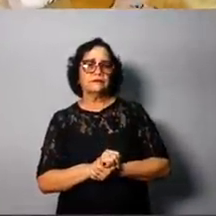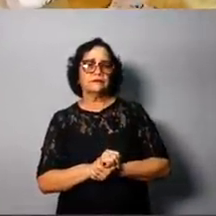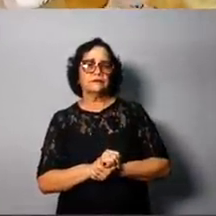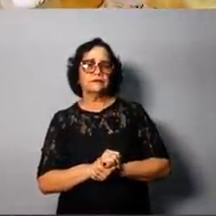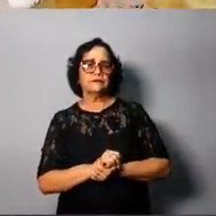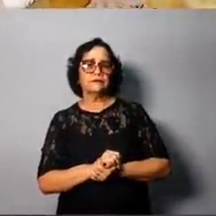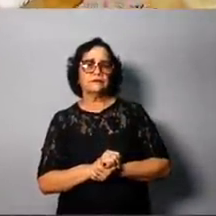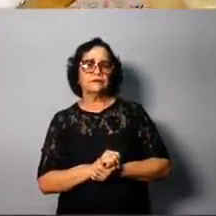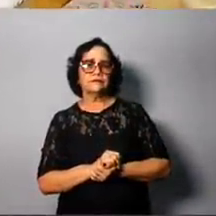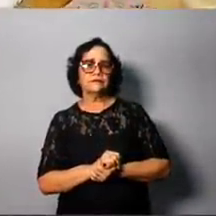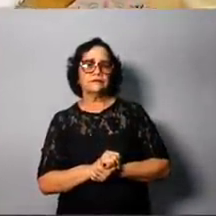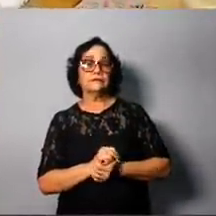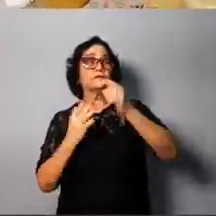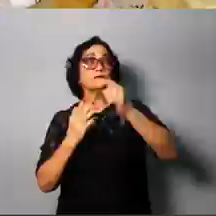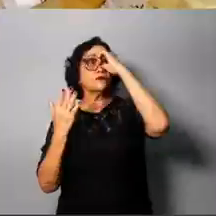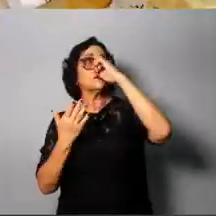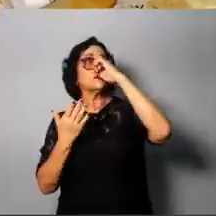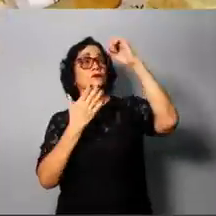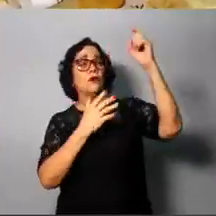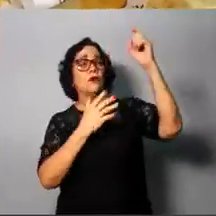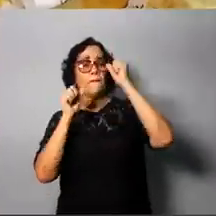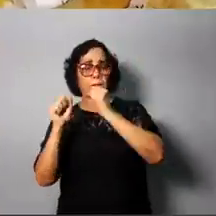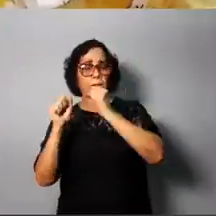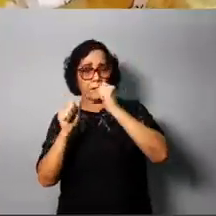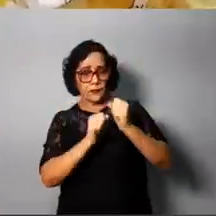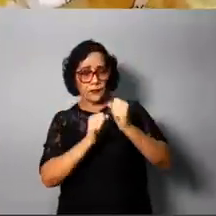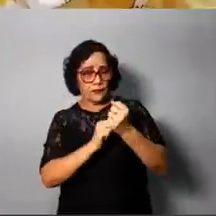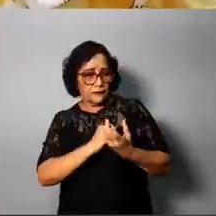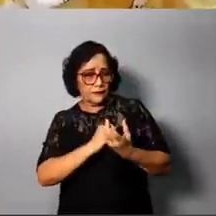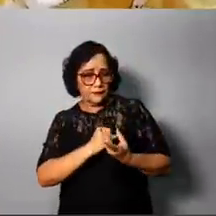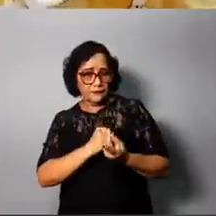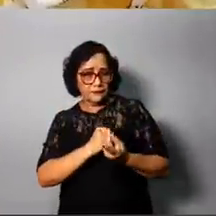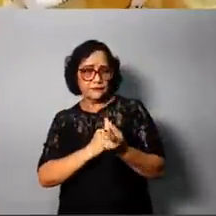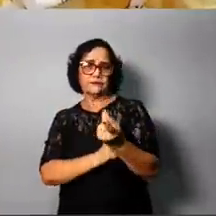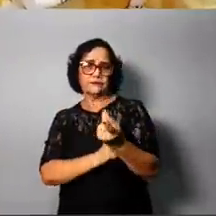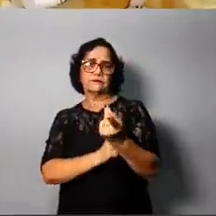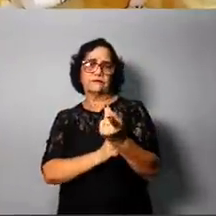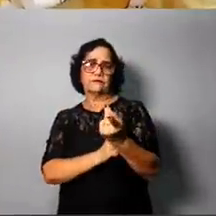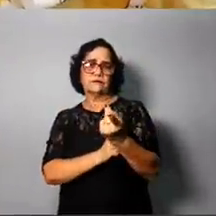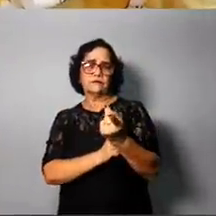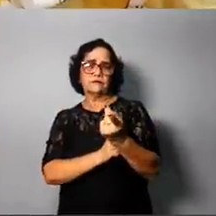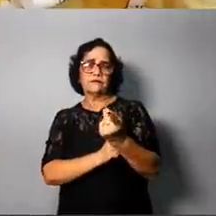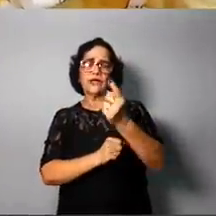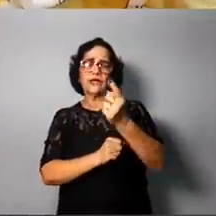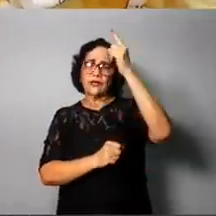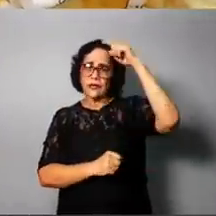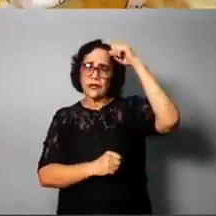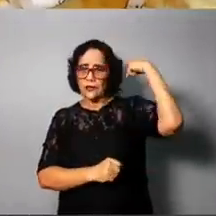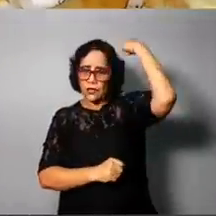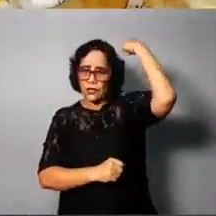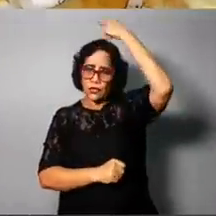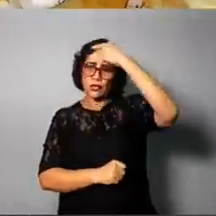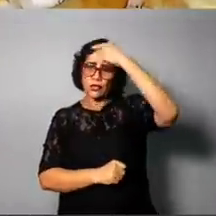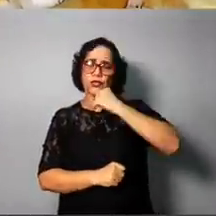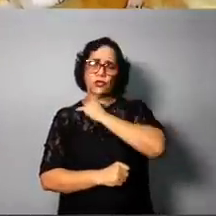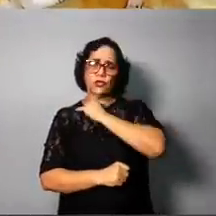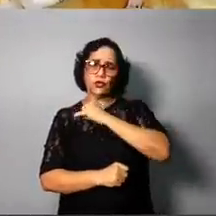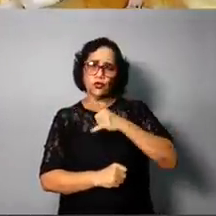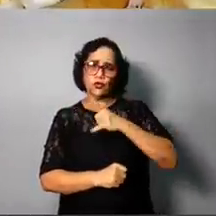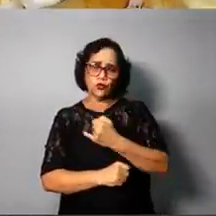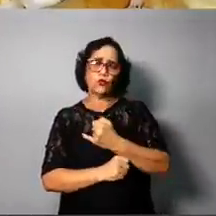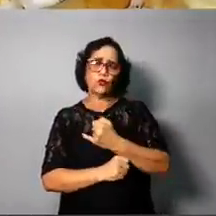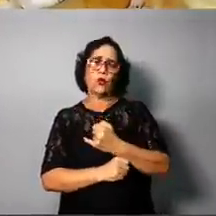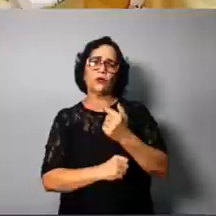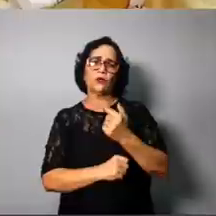Deus Todo-Poderoso e Eterno, que em São João Papa fizestes resplandecer